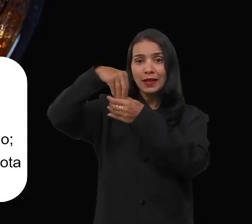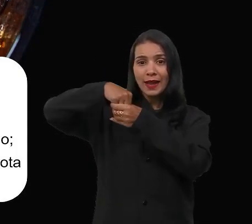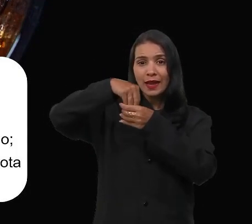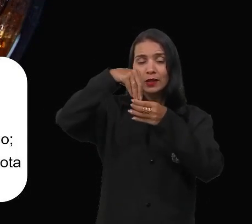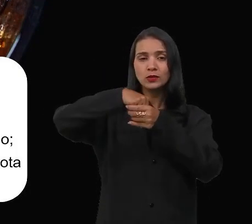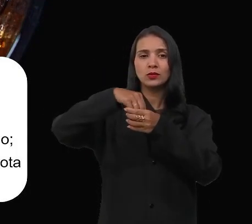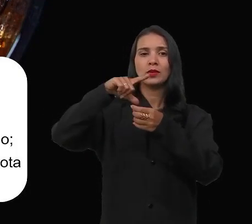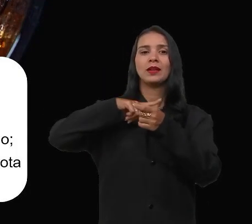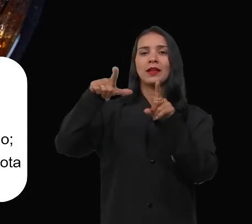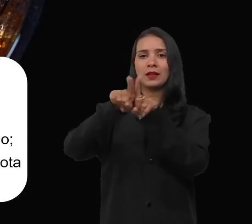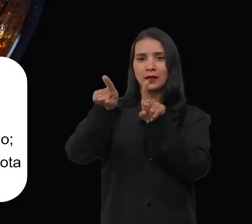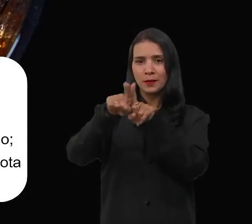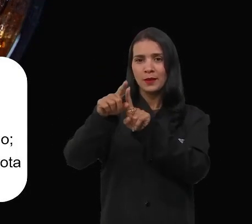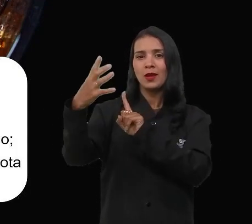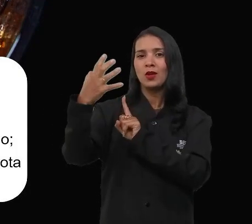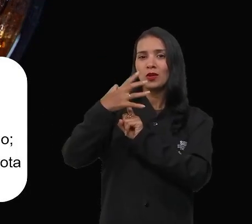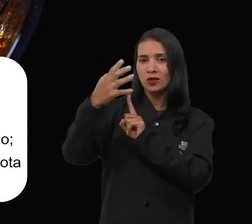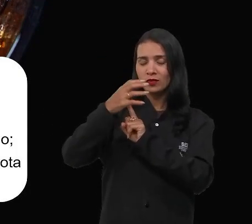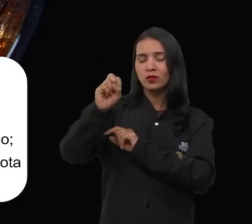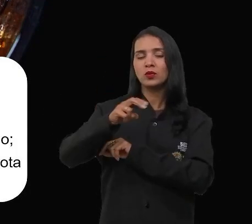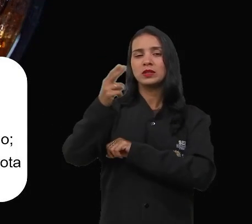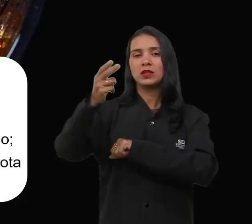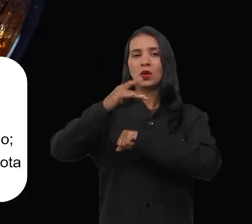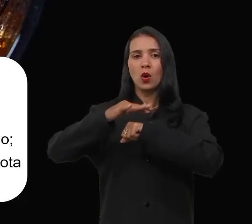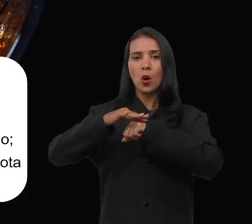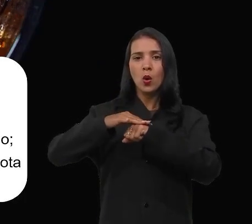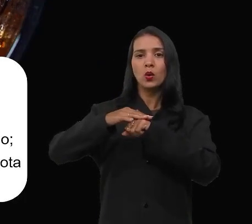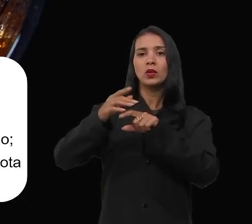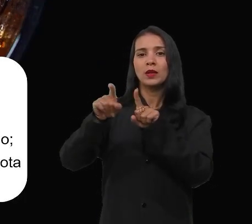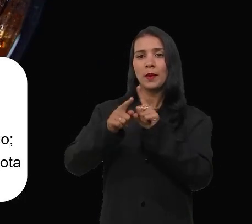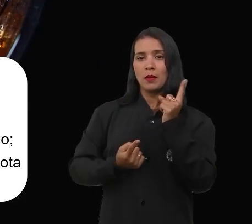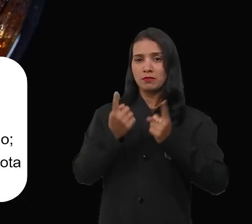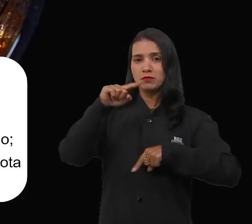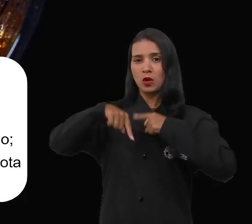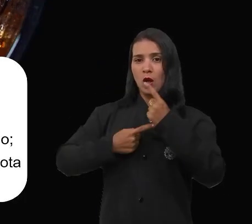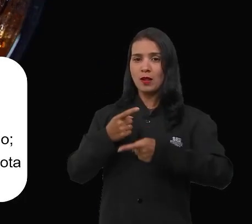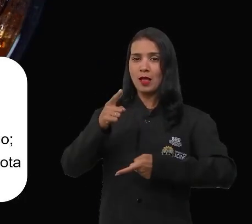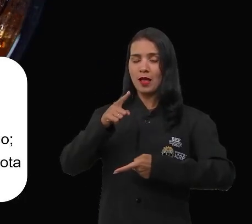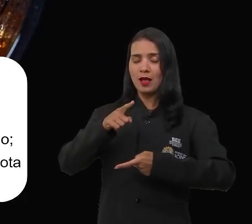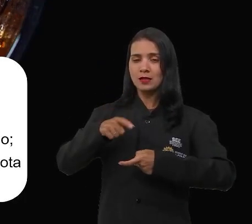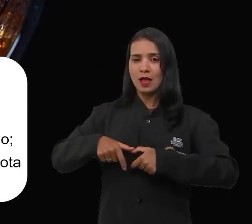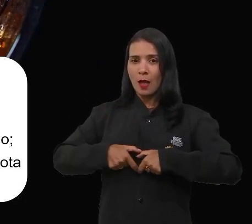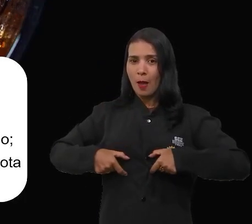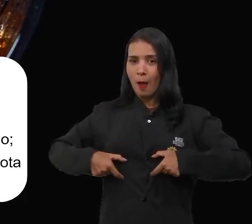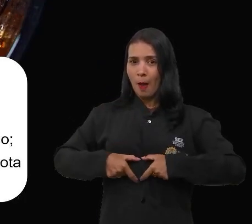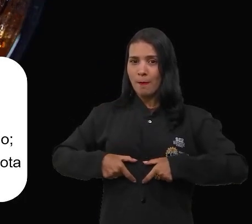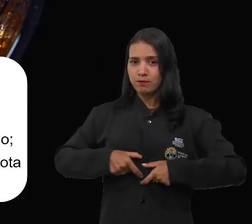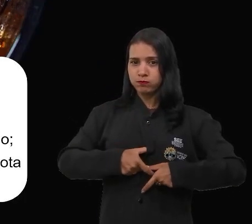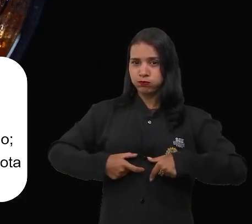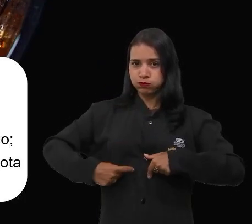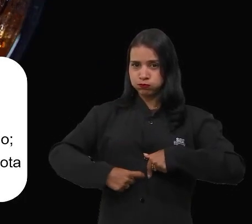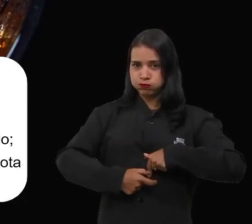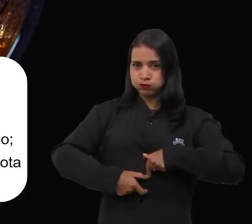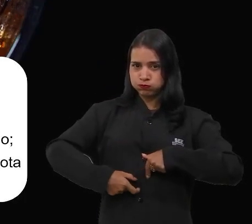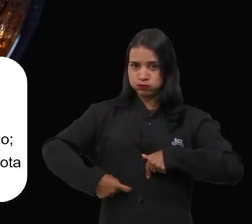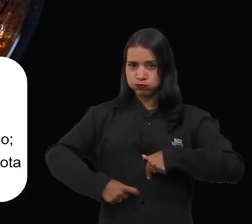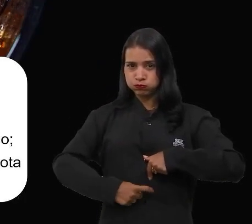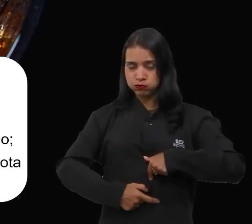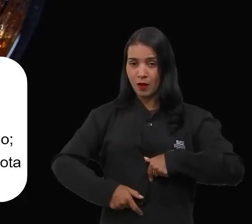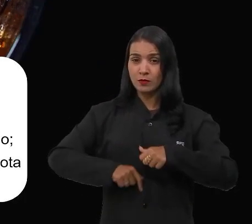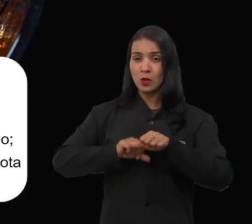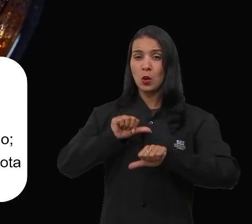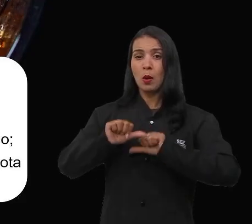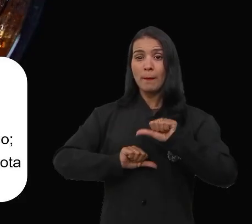podem também alterar ali a microbiota intestinal, né? Vai atrapalhar toda a questão ali das